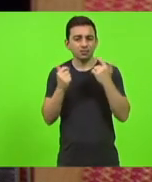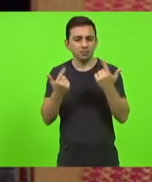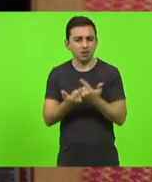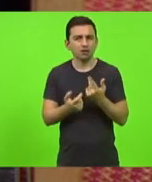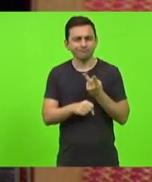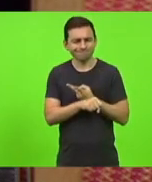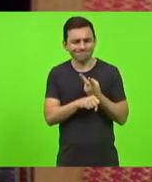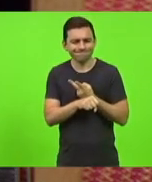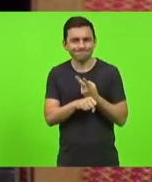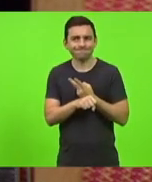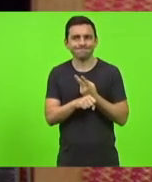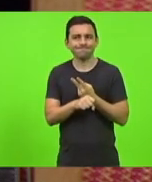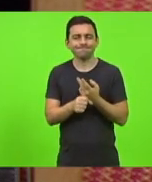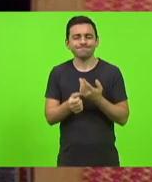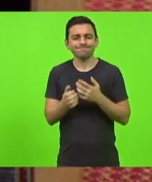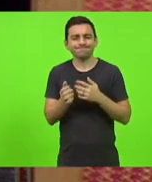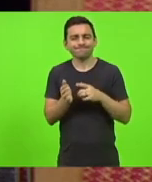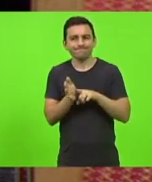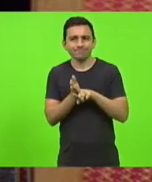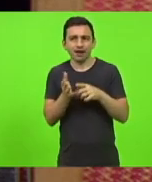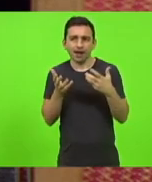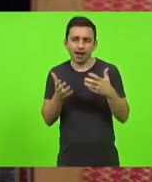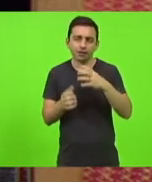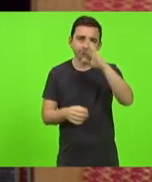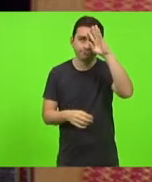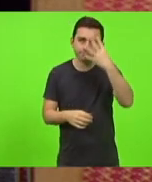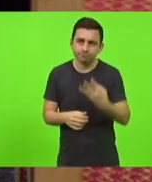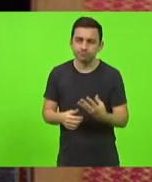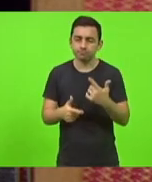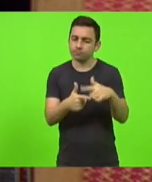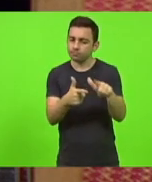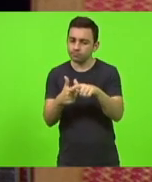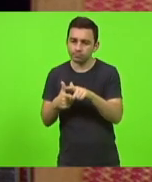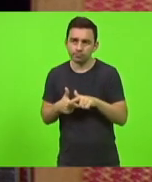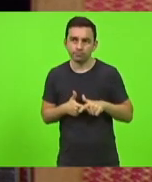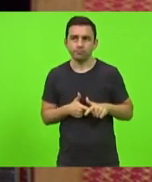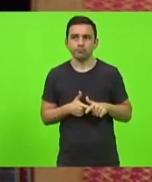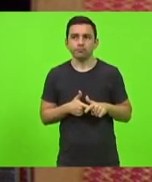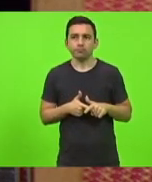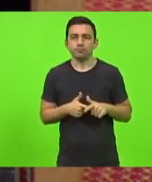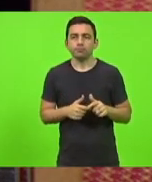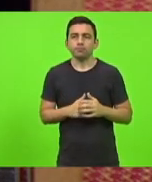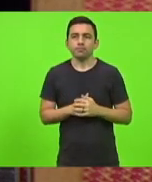tem encontrado soluções.